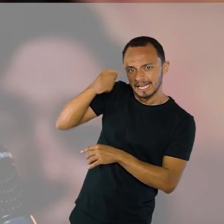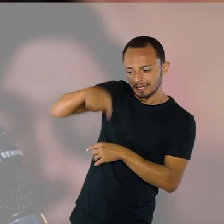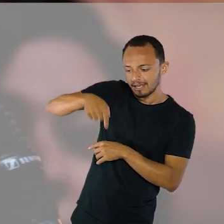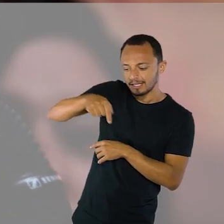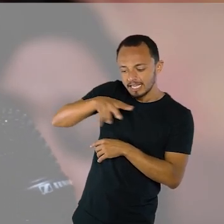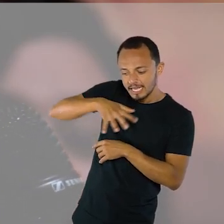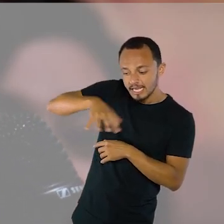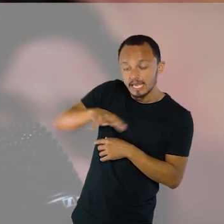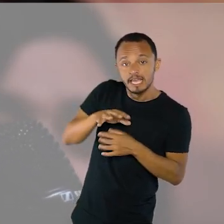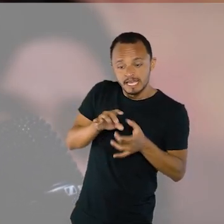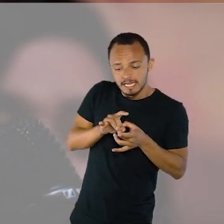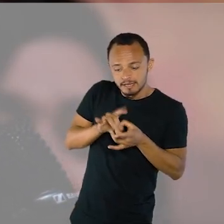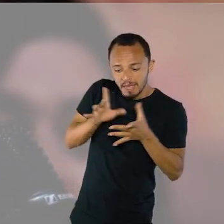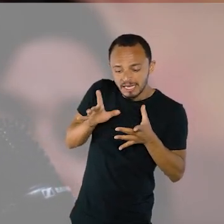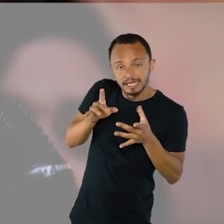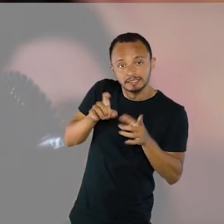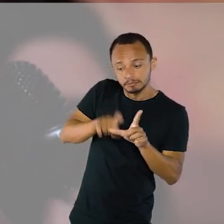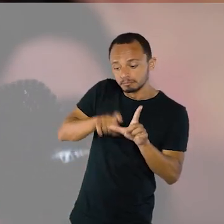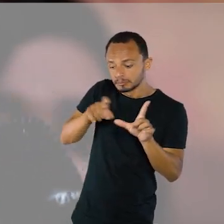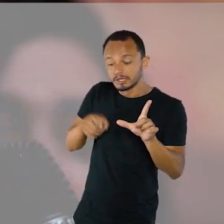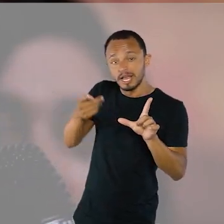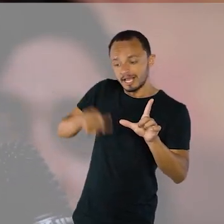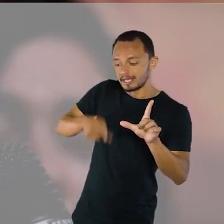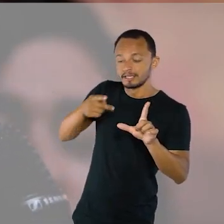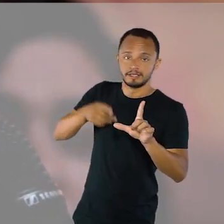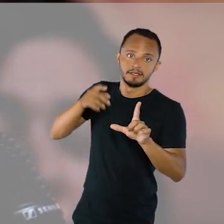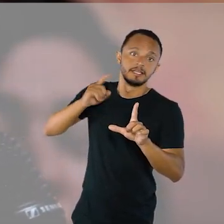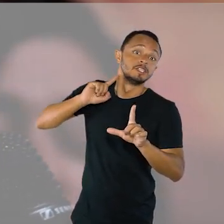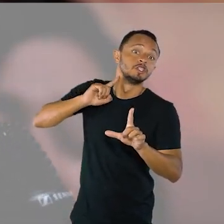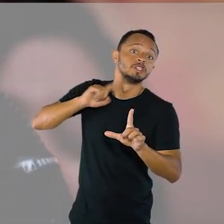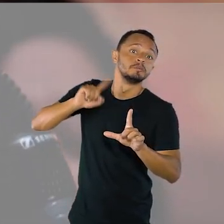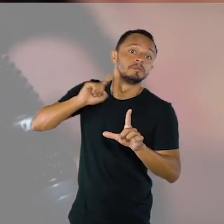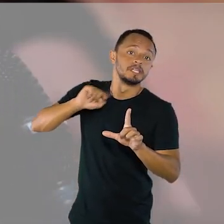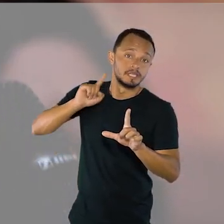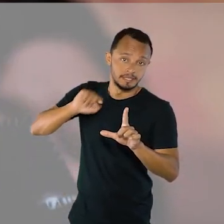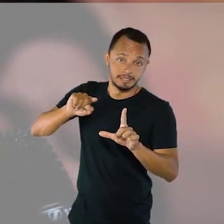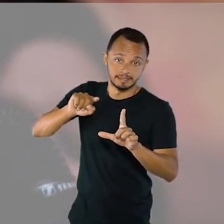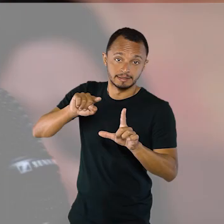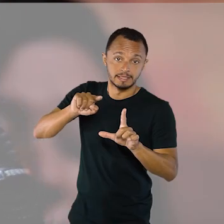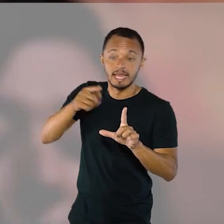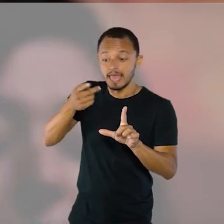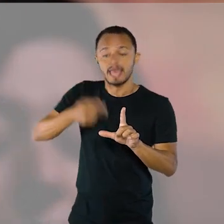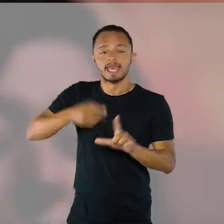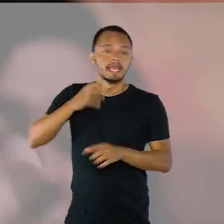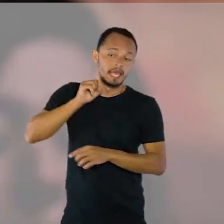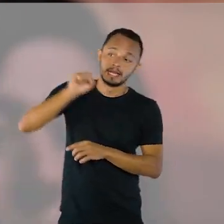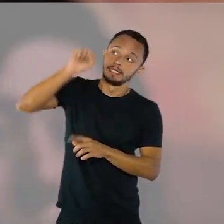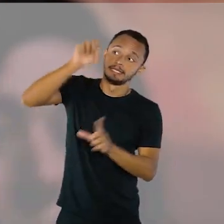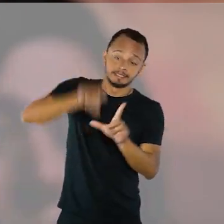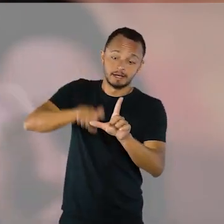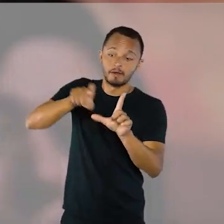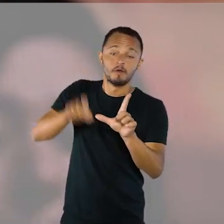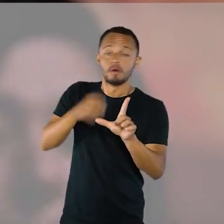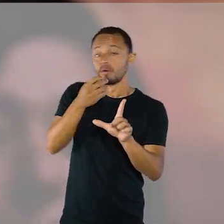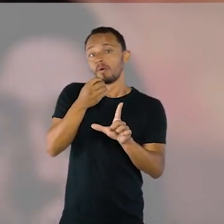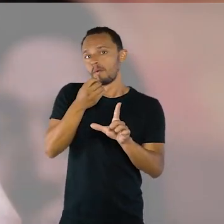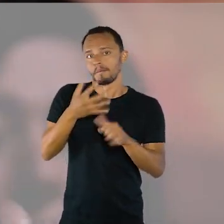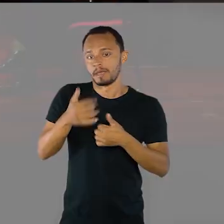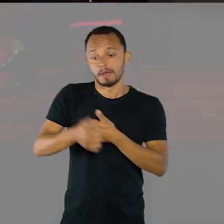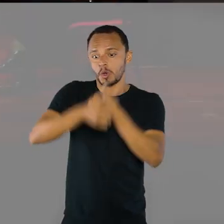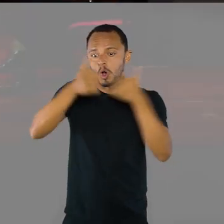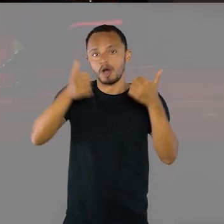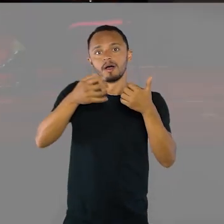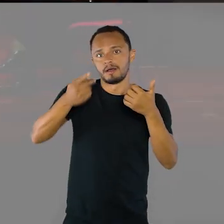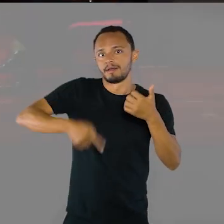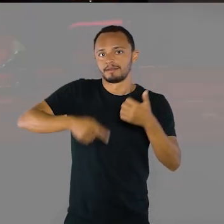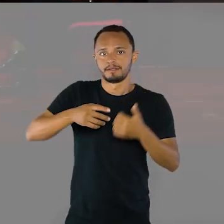é colocado como proto-mártir da liberdade, ou seja, aquele que se sacrifica por um bem maior. Na tela do Pedro Bruno, ele é